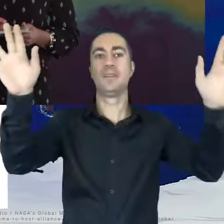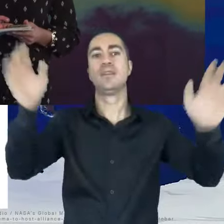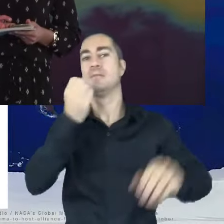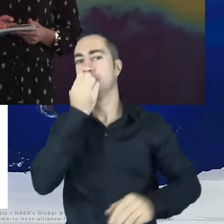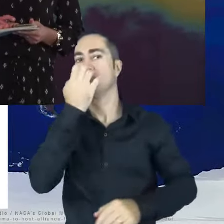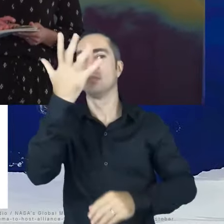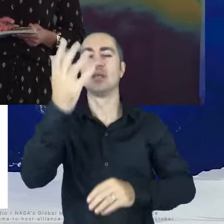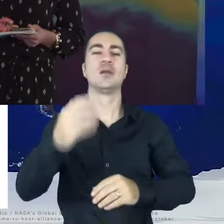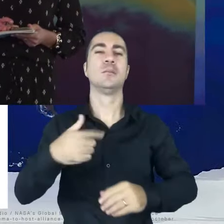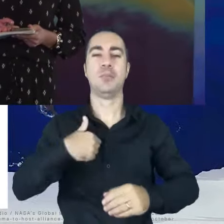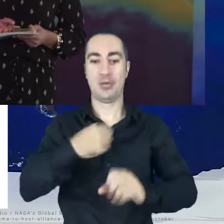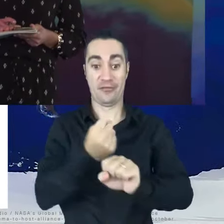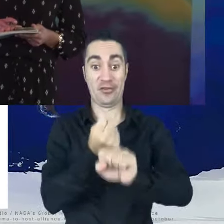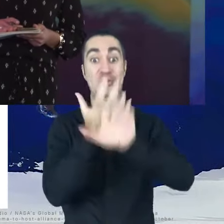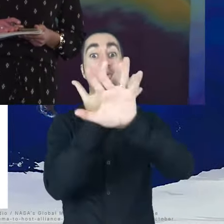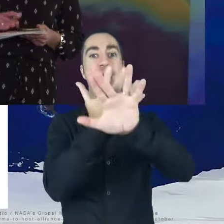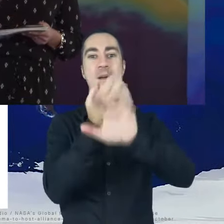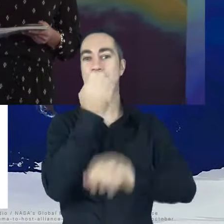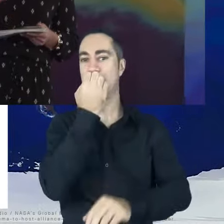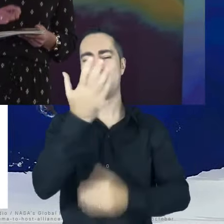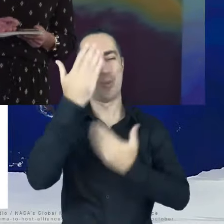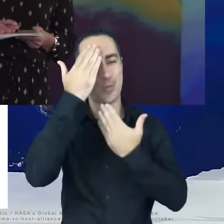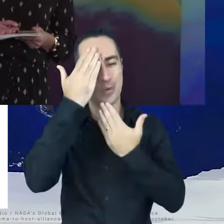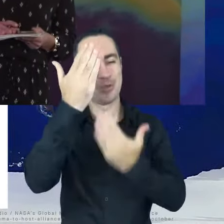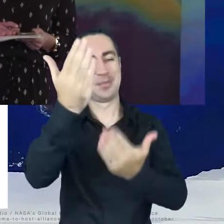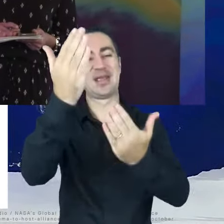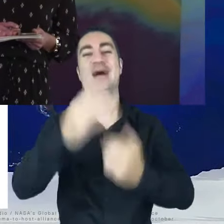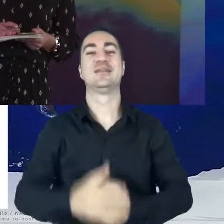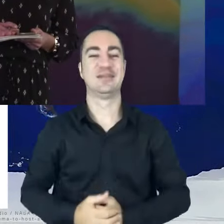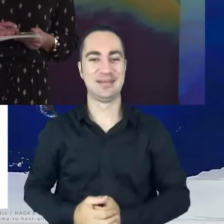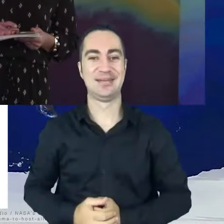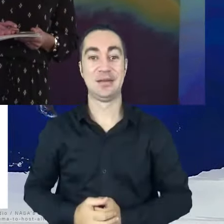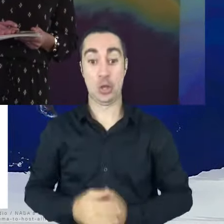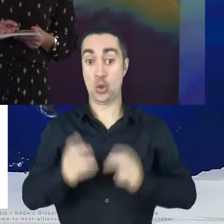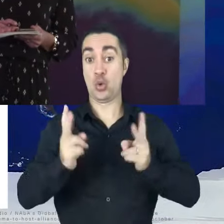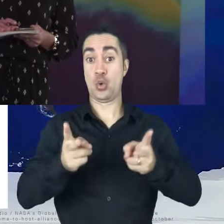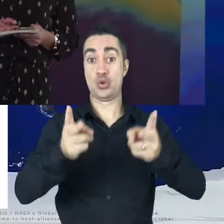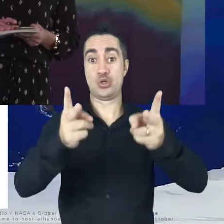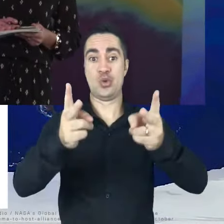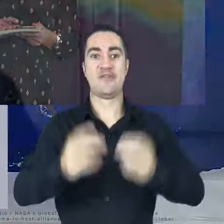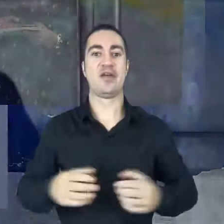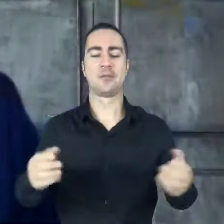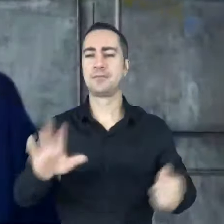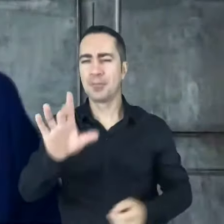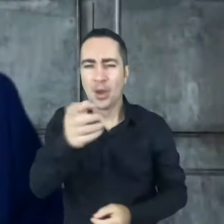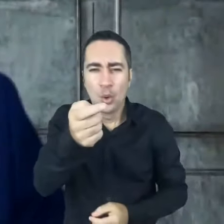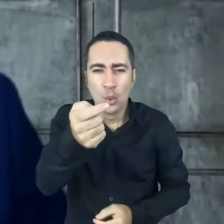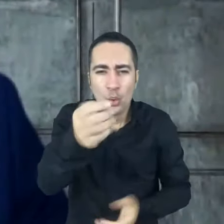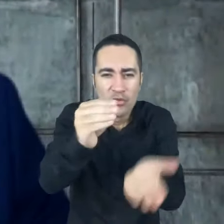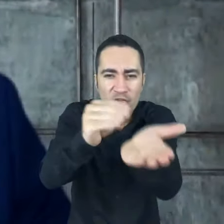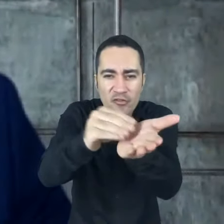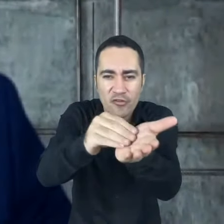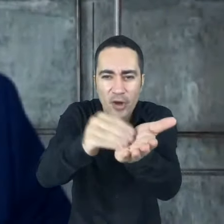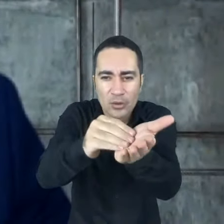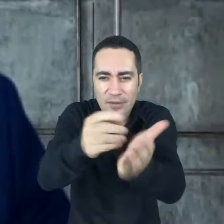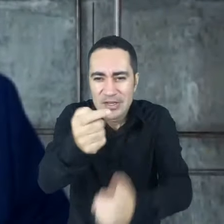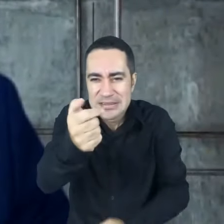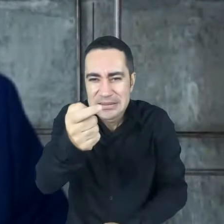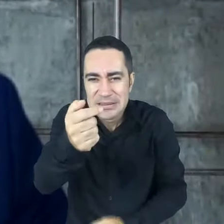virtual. Obrigada, e a gente segue aqui com o nosso evento. Helena, deixa eu só complementar uma coisa.